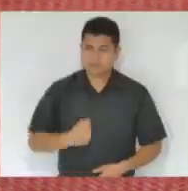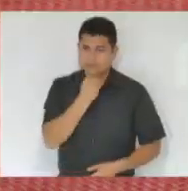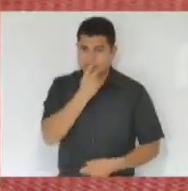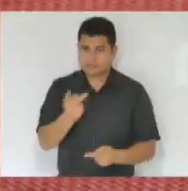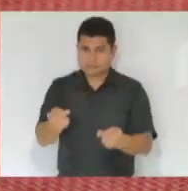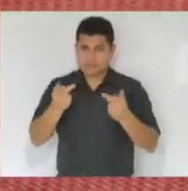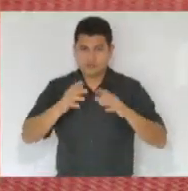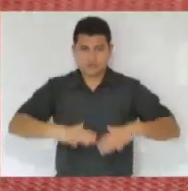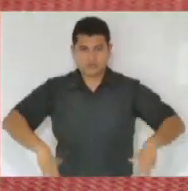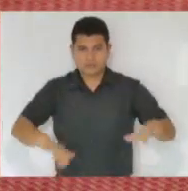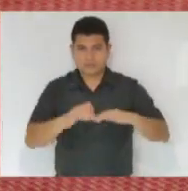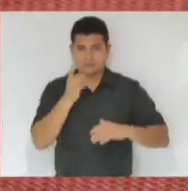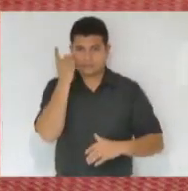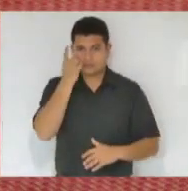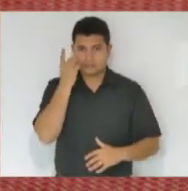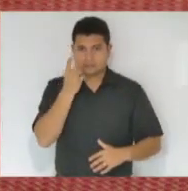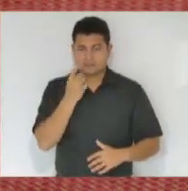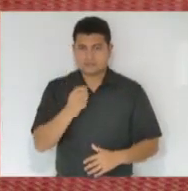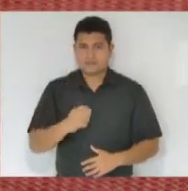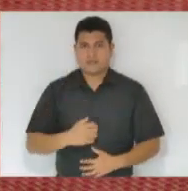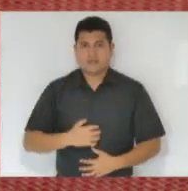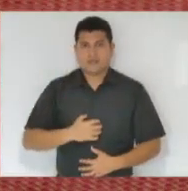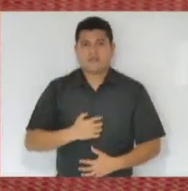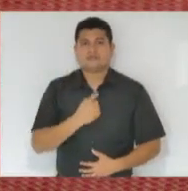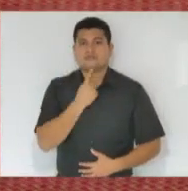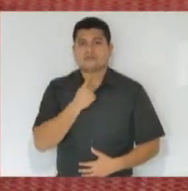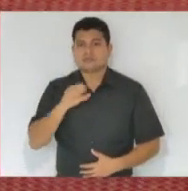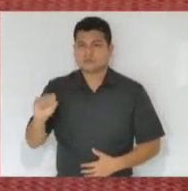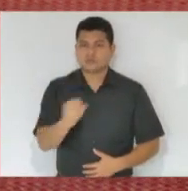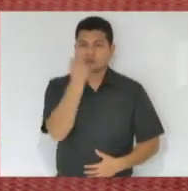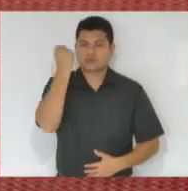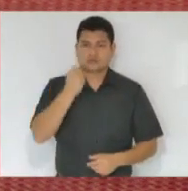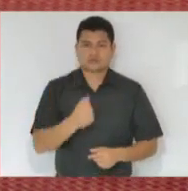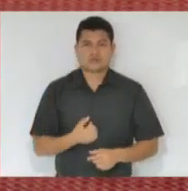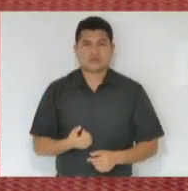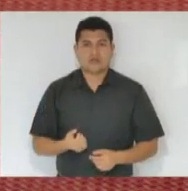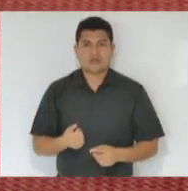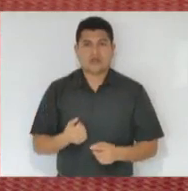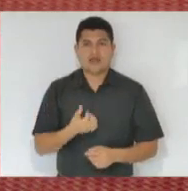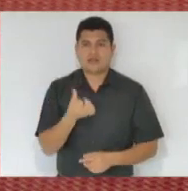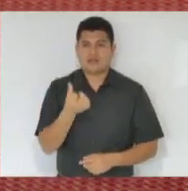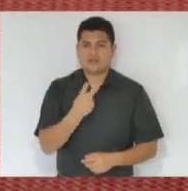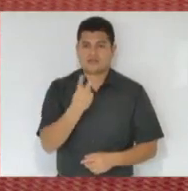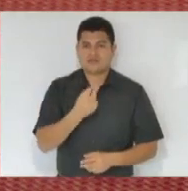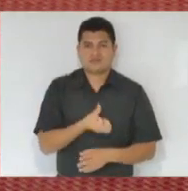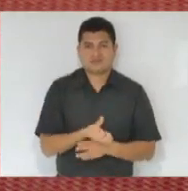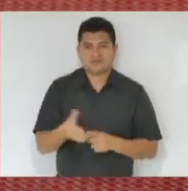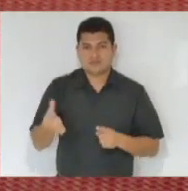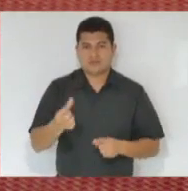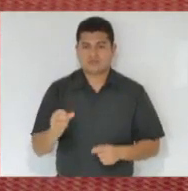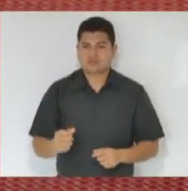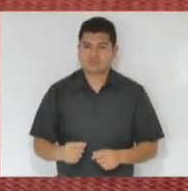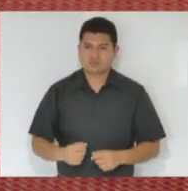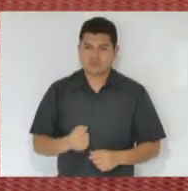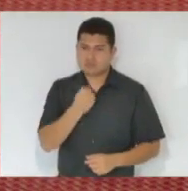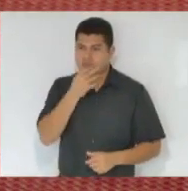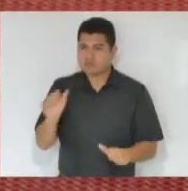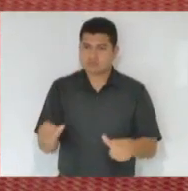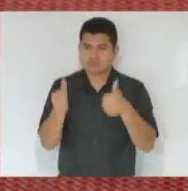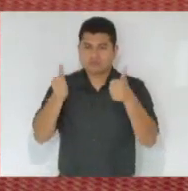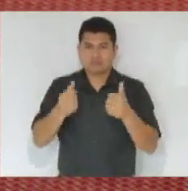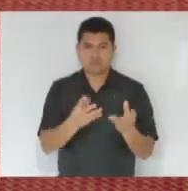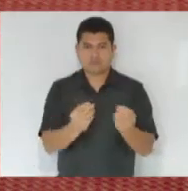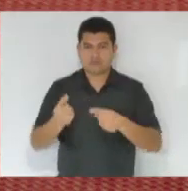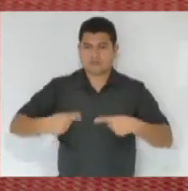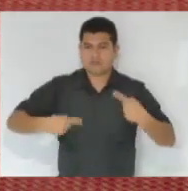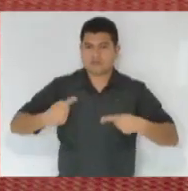todos os deputados e desejar sucesso nesse segundo semestre, que seja um semestre produtivo, de muitos debates e de